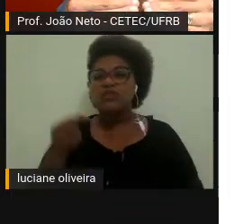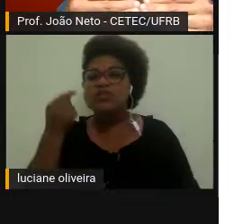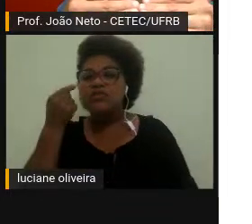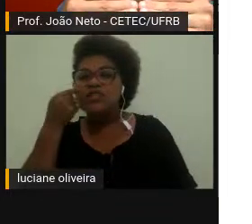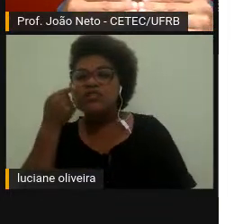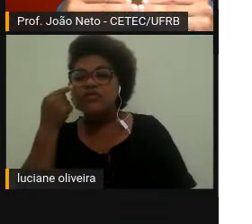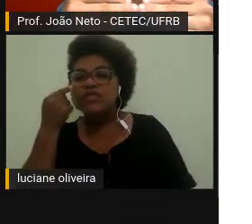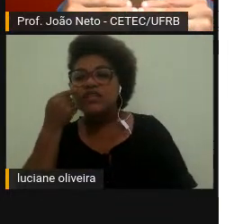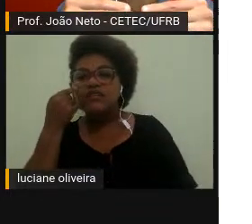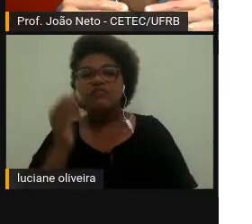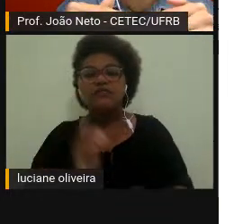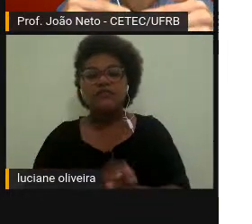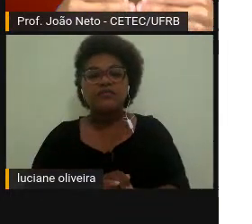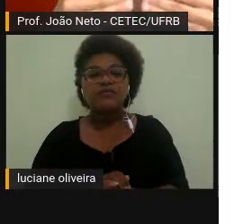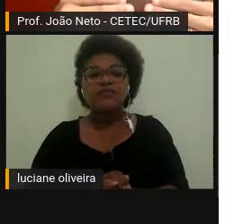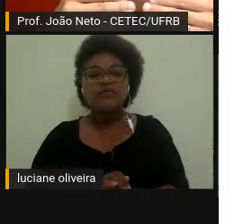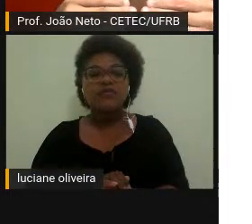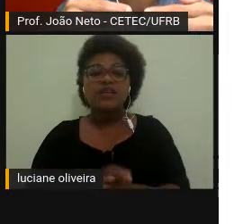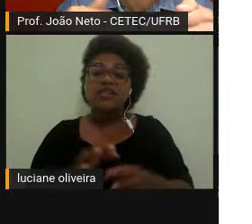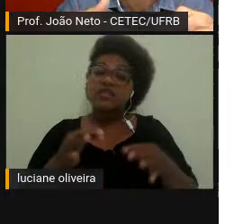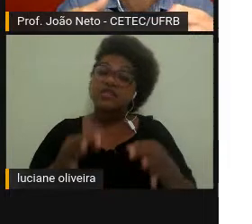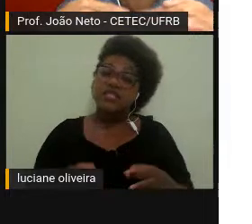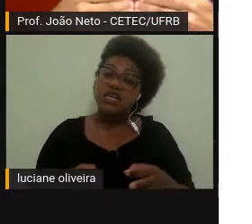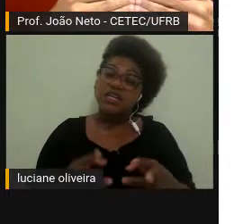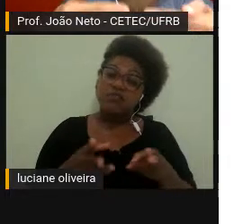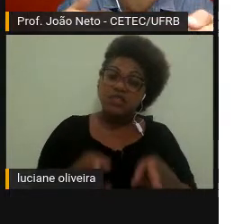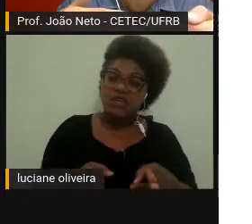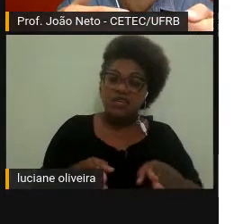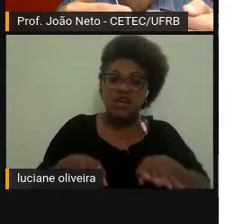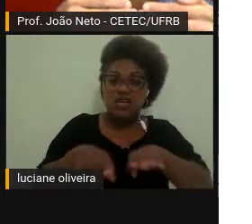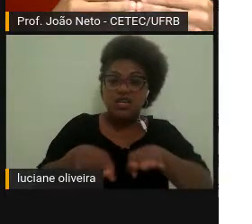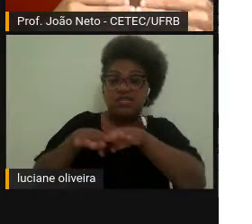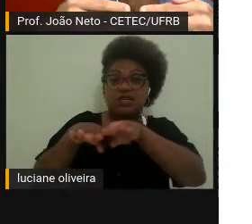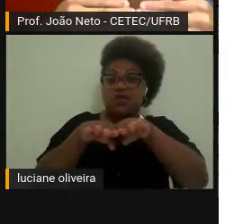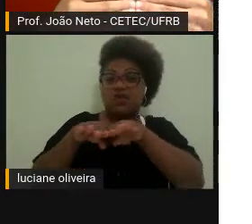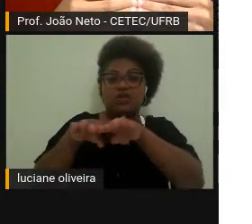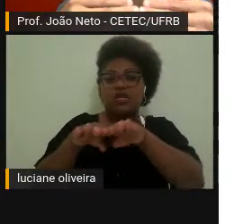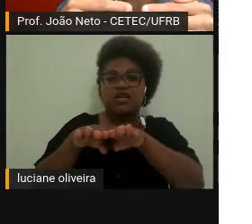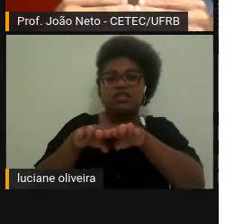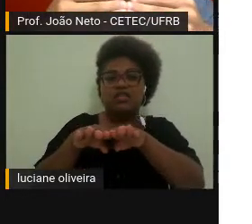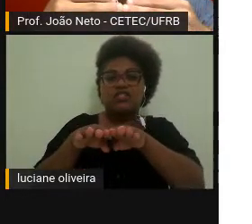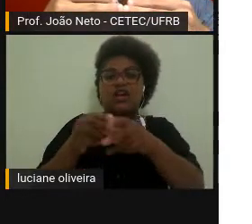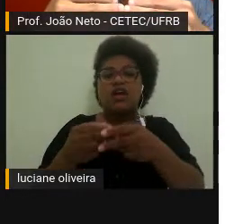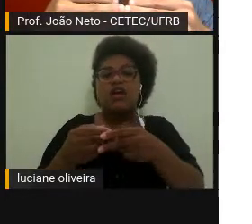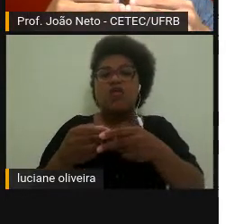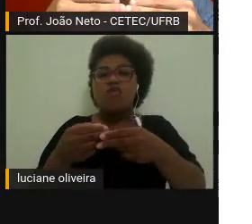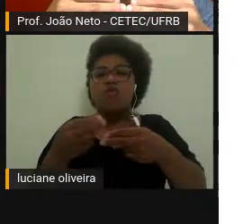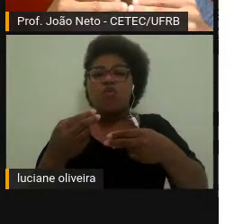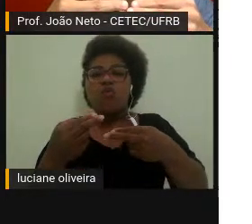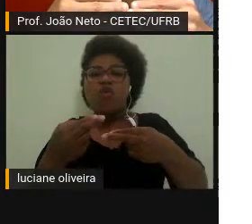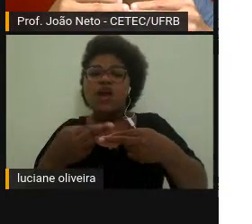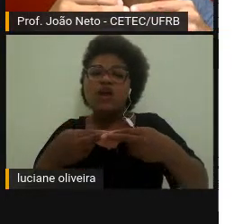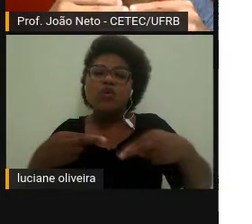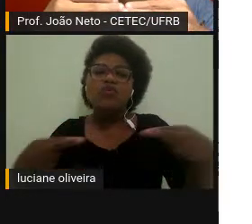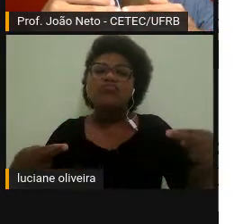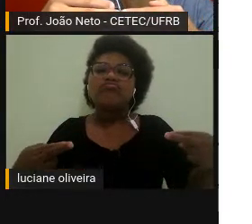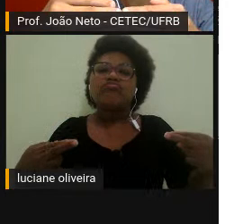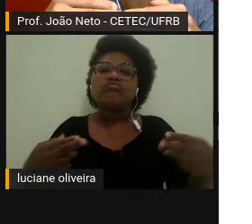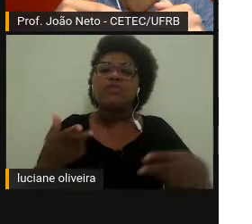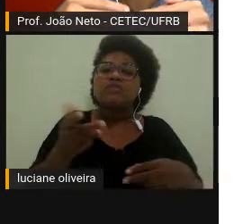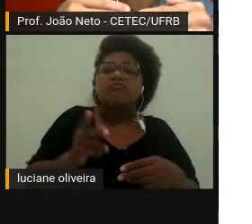isso isso de certa maneira essa igualdade é igualdade do recurso mas continua com uma